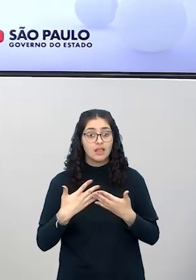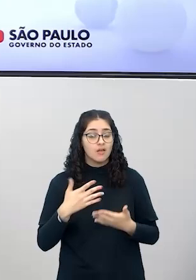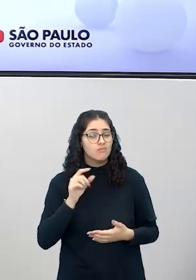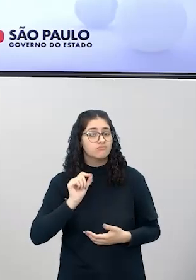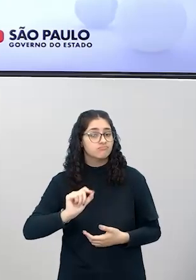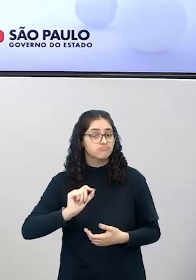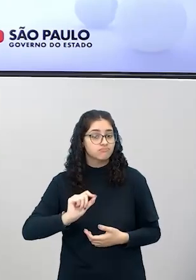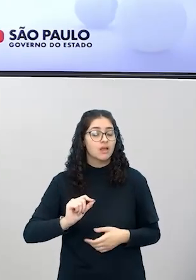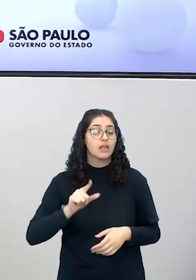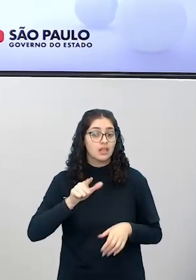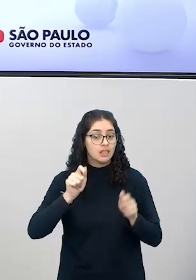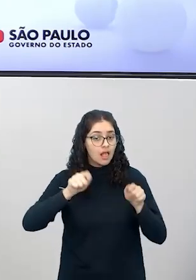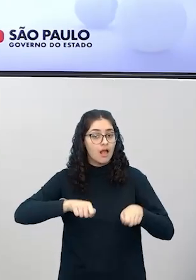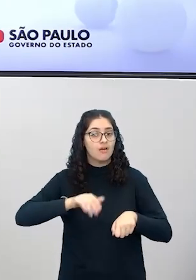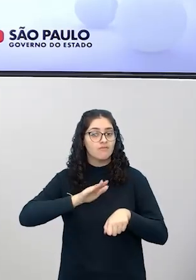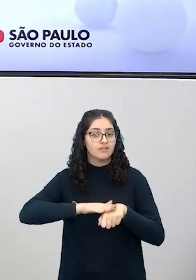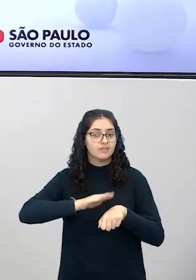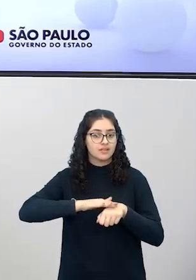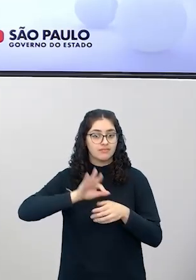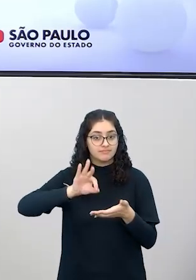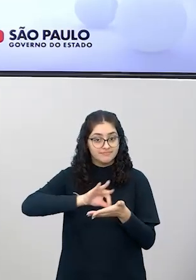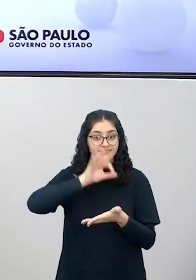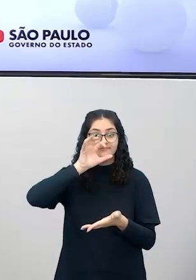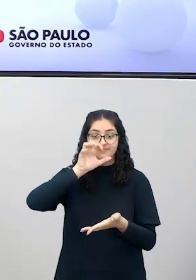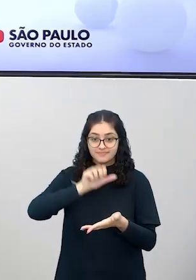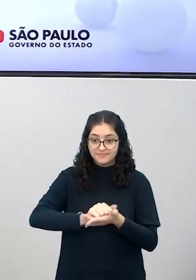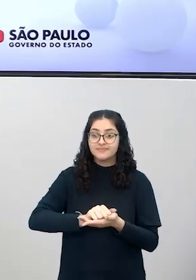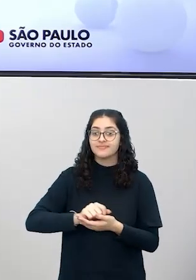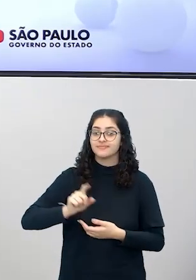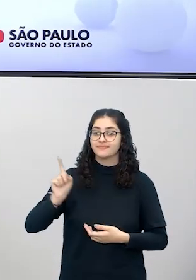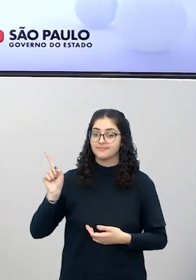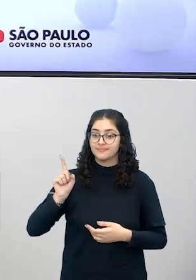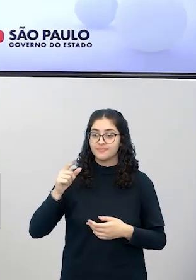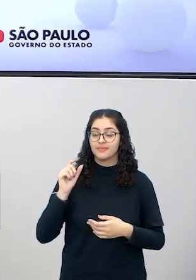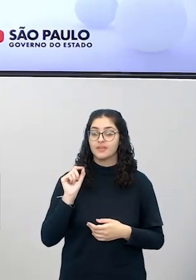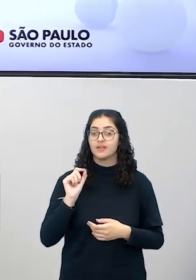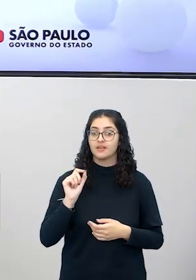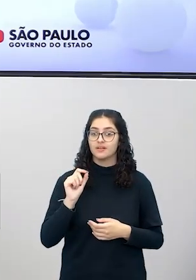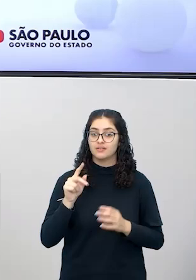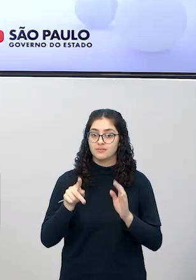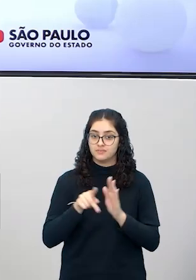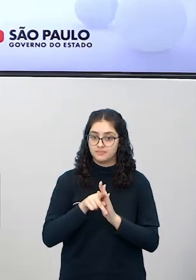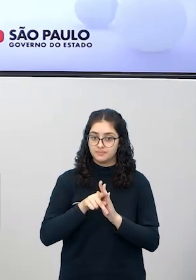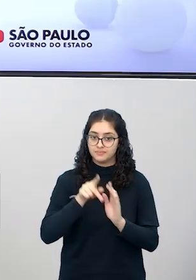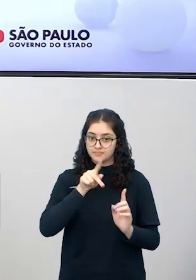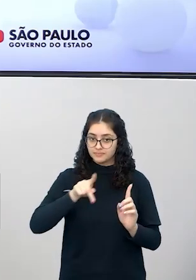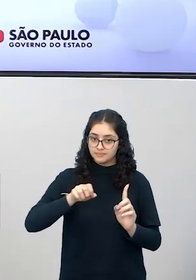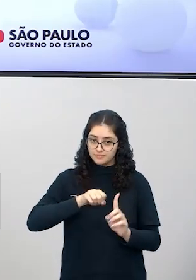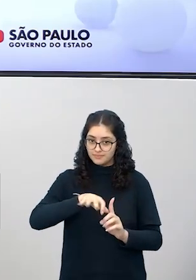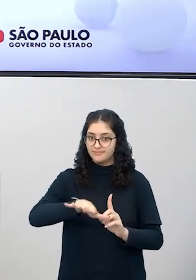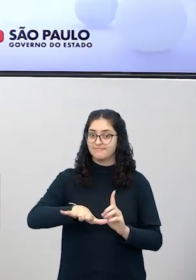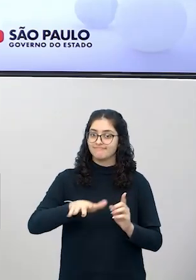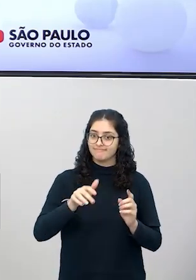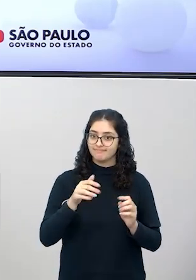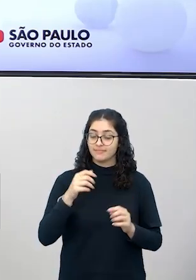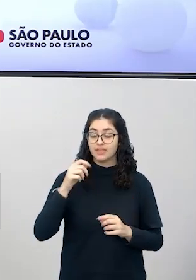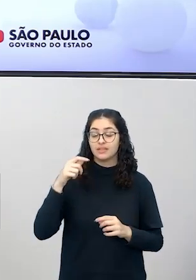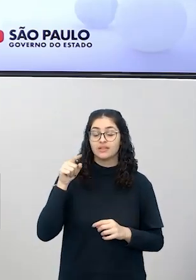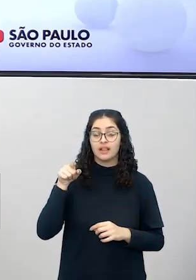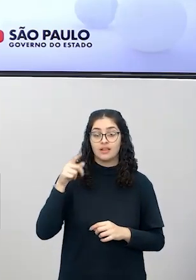que é possível fazer a inscrição aí para o programa Multiplica